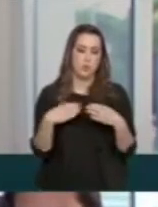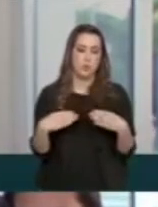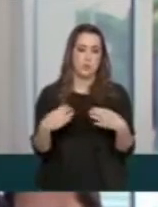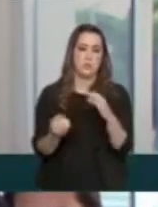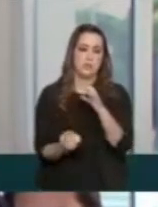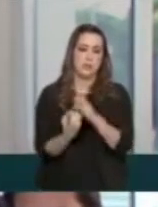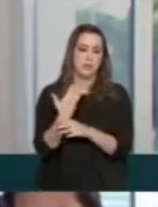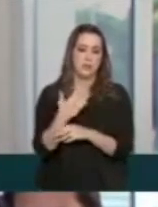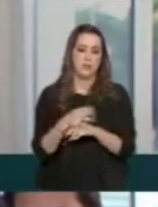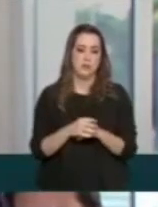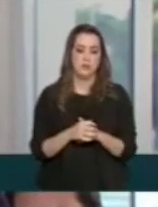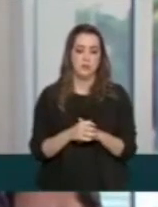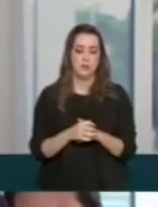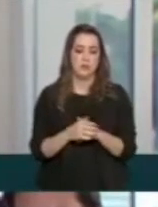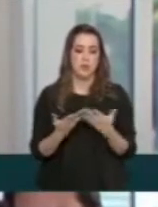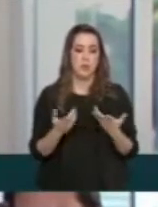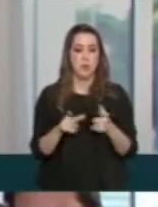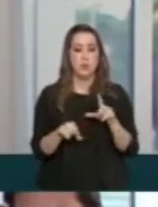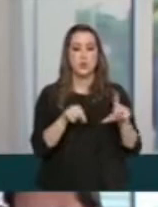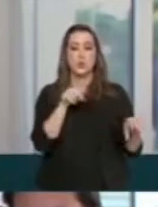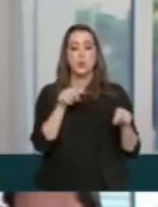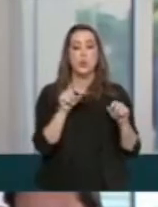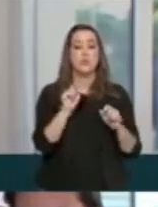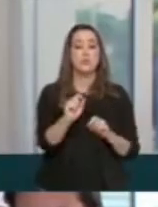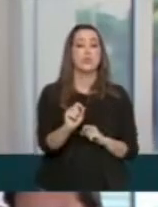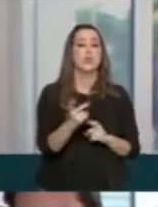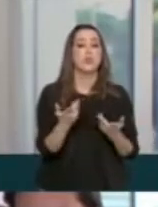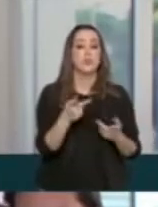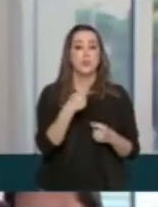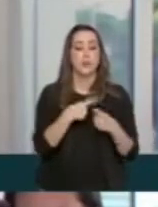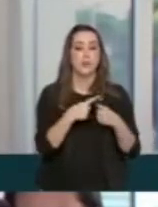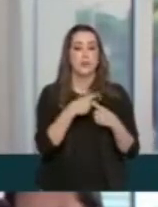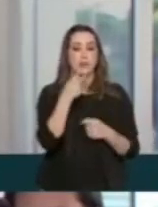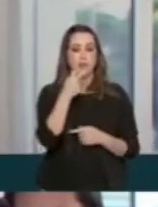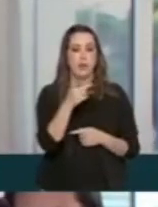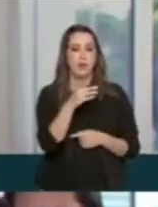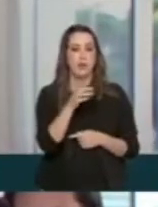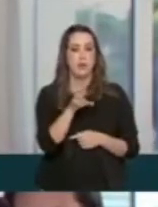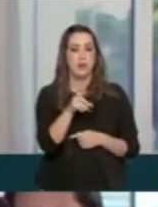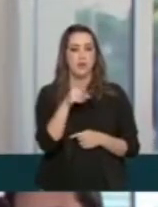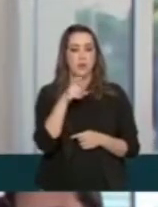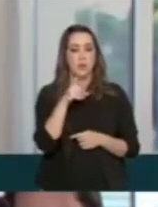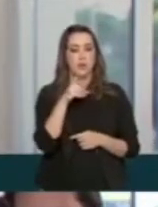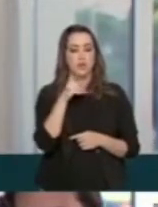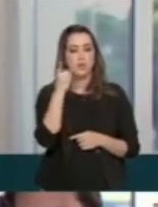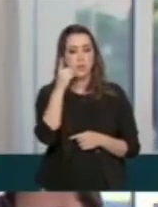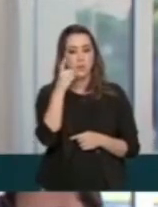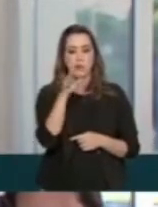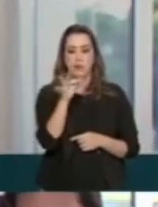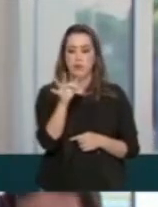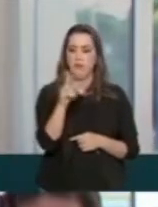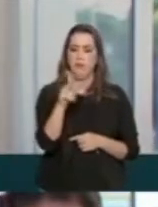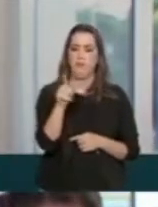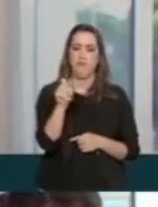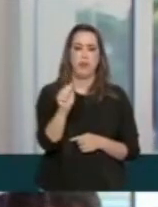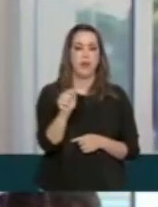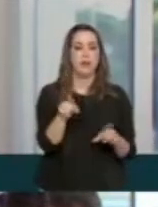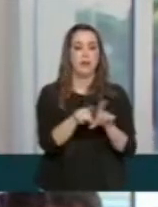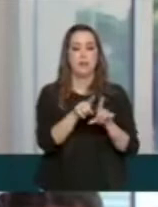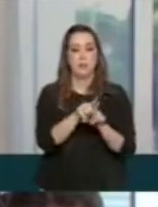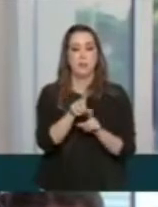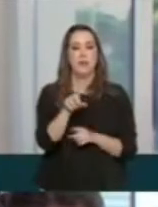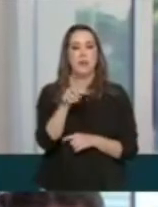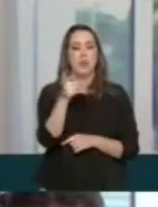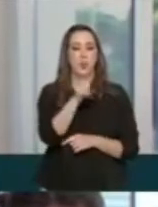ou sobre quem seria indicado, porque se fala muito, por exemplo, no ex-deputado federal Alberto Fraga, se fala no secretário Anderson